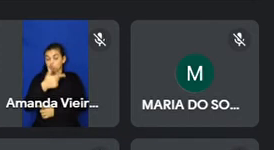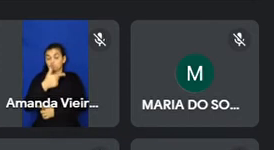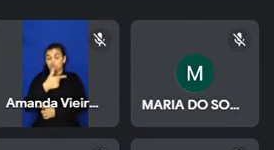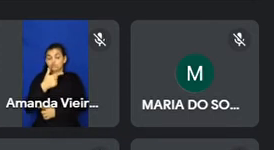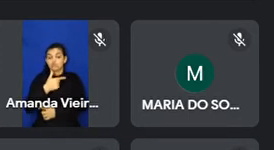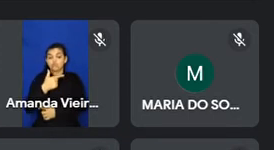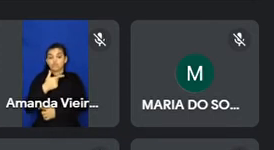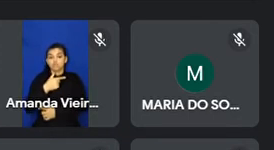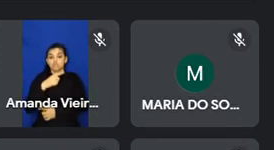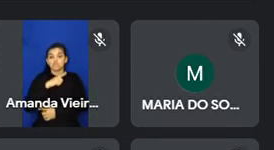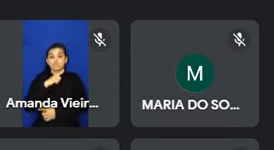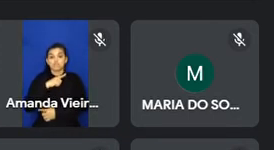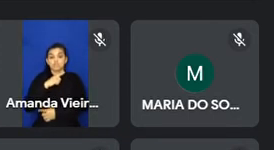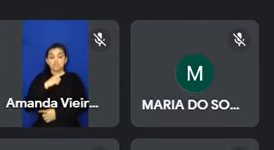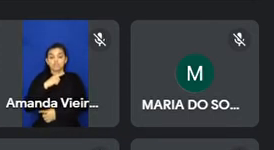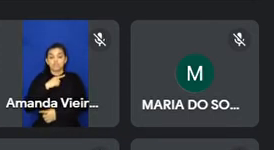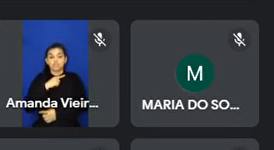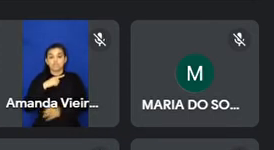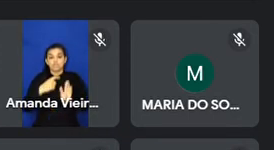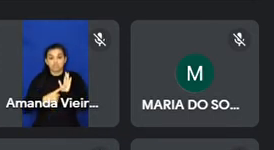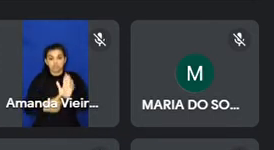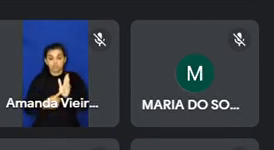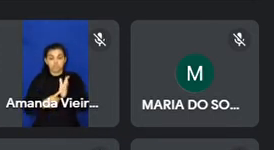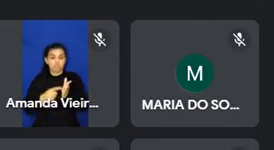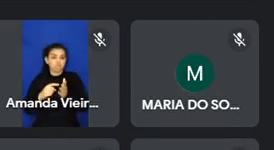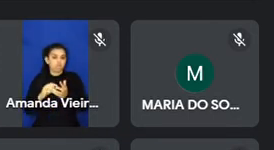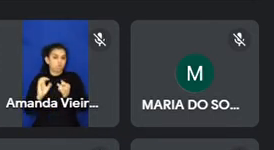nem exponho nenhum sintoma, certo?